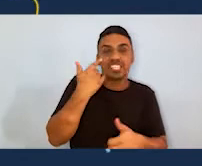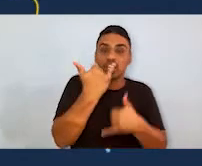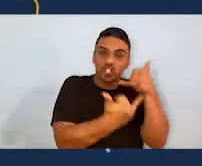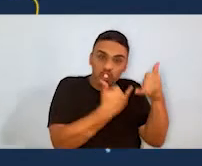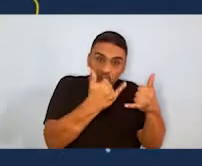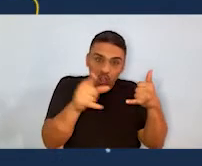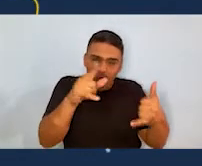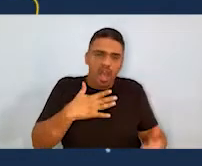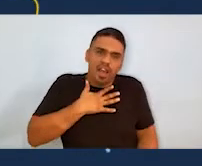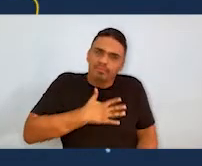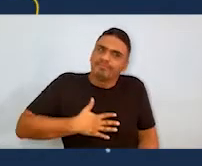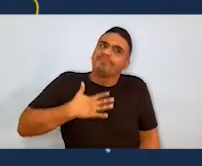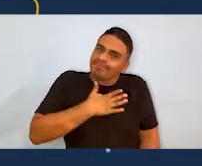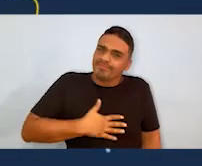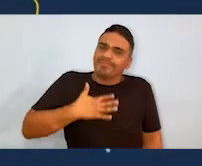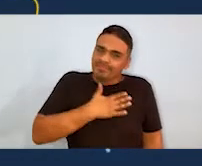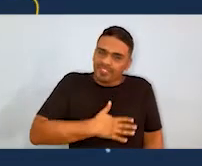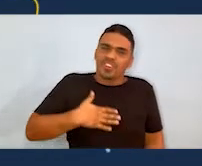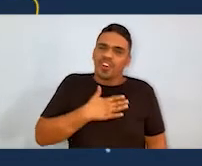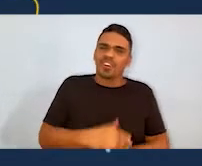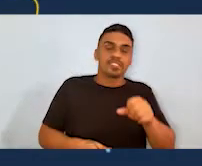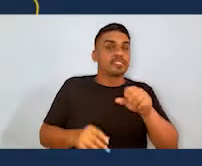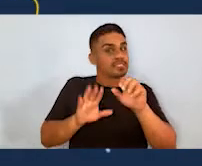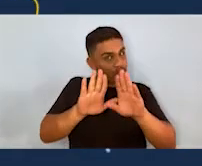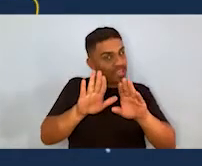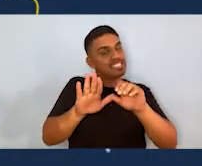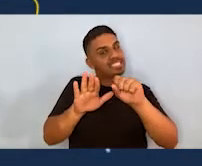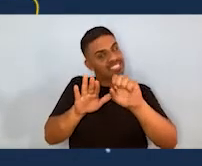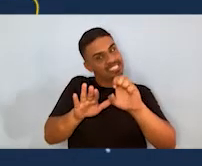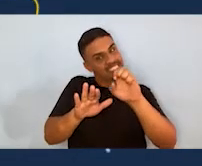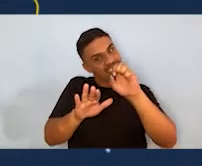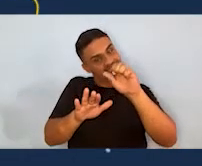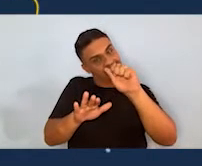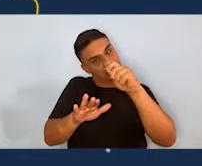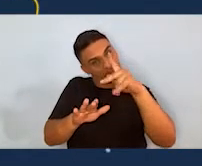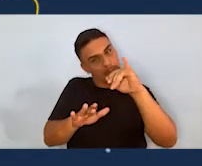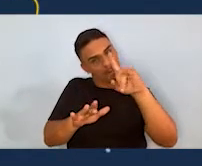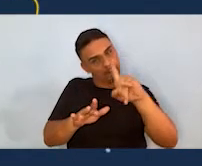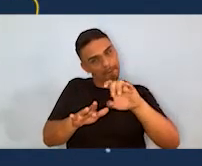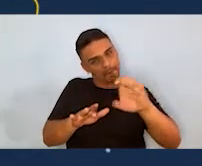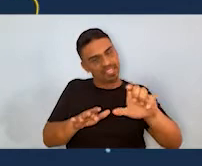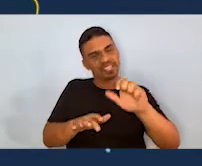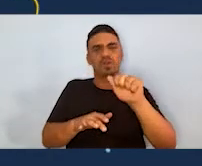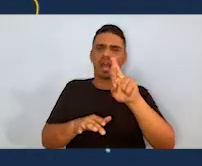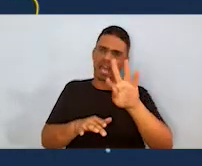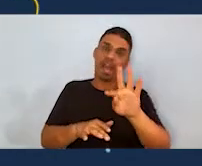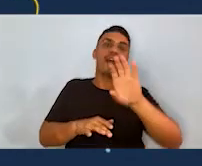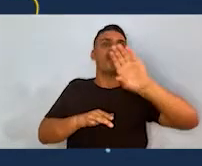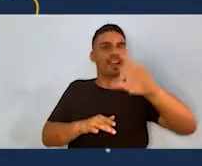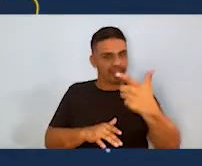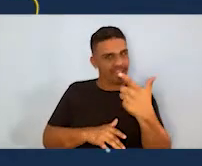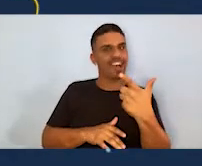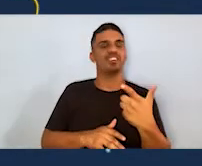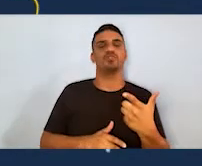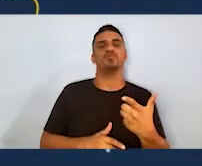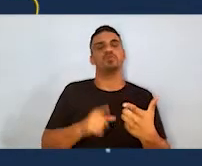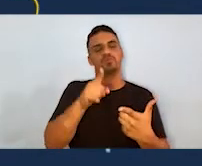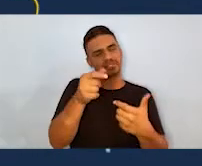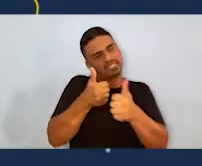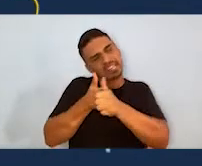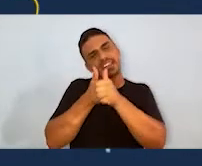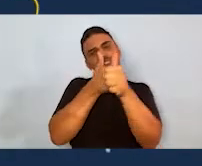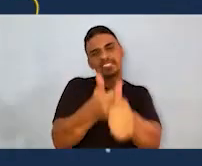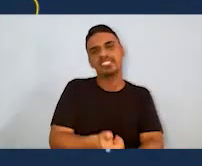que vocês gostem. Assim, que sejam em pixel art, claro, e que tenha a ver com o estilo que vocês estão querendo seguir. Tipo, esses todos que eu